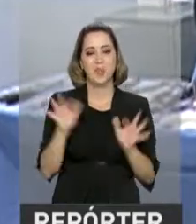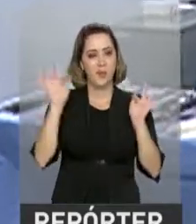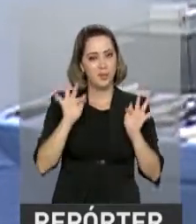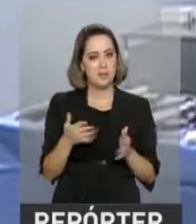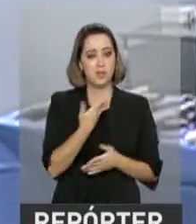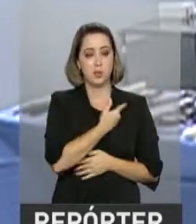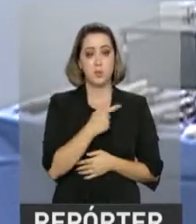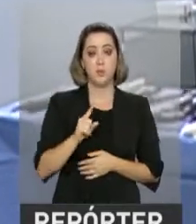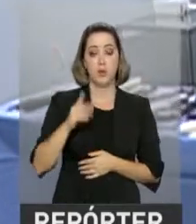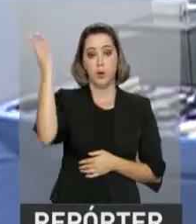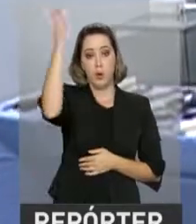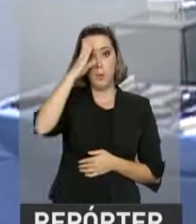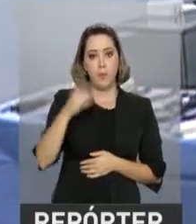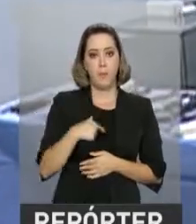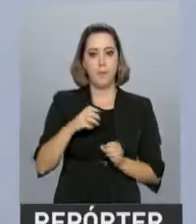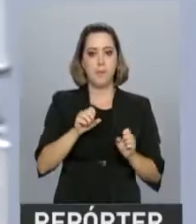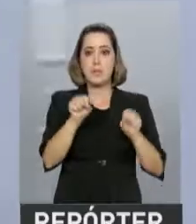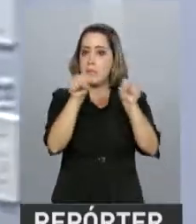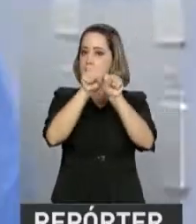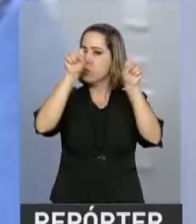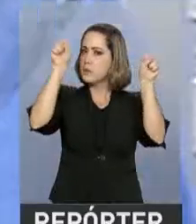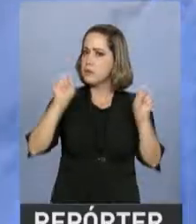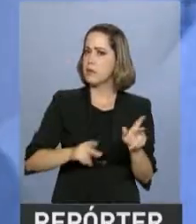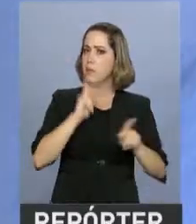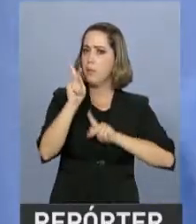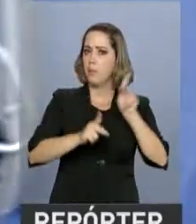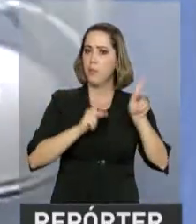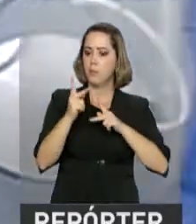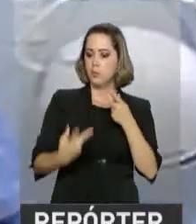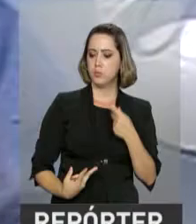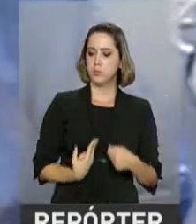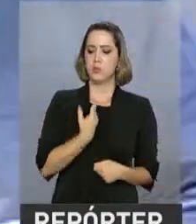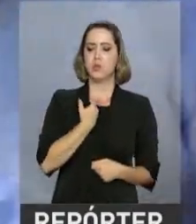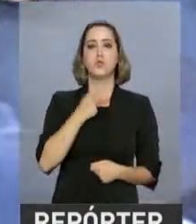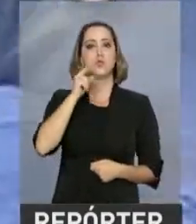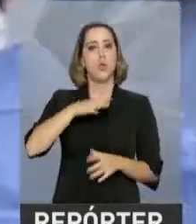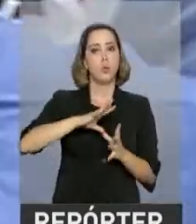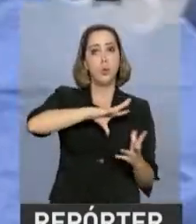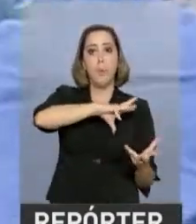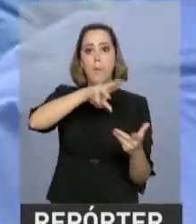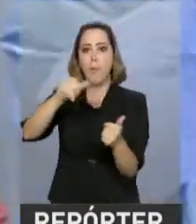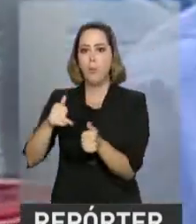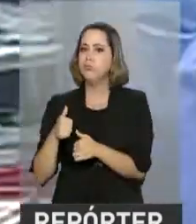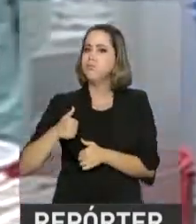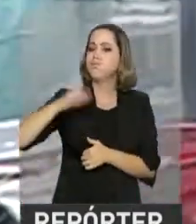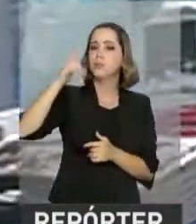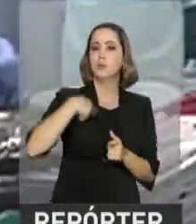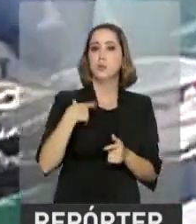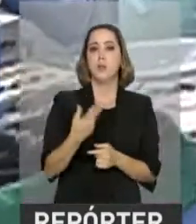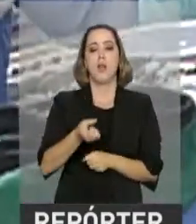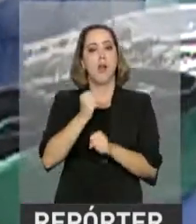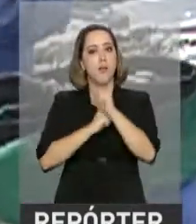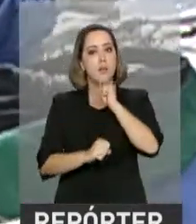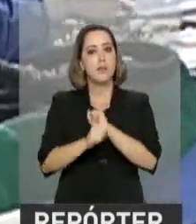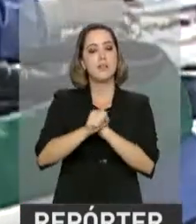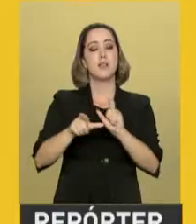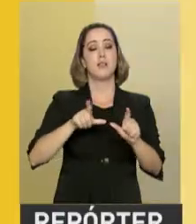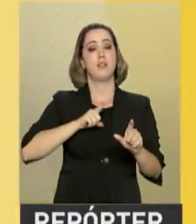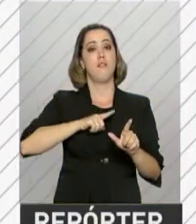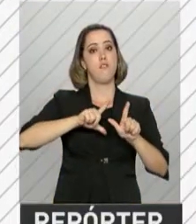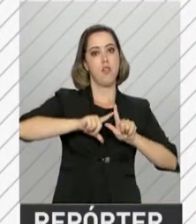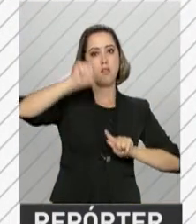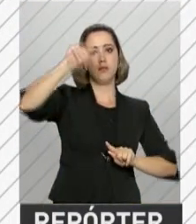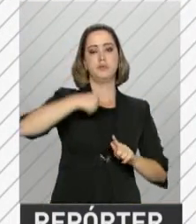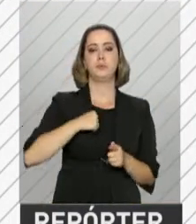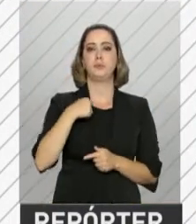sistema público de transplantes no mundo e no ano passado foi registrado um recorde no número de órgãos transplantados no país.